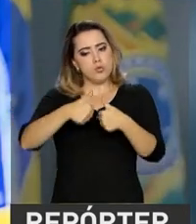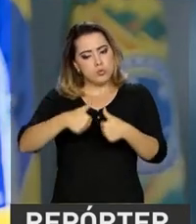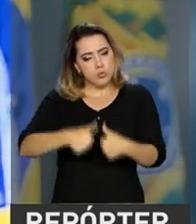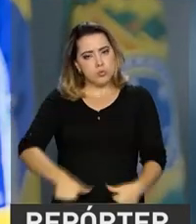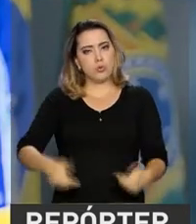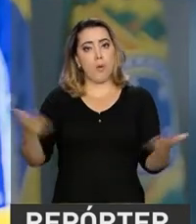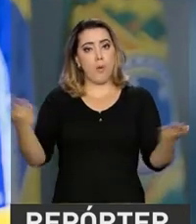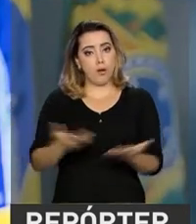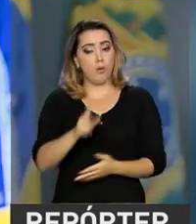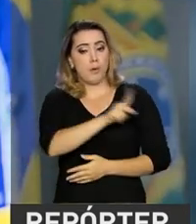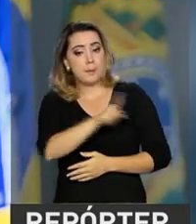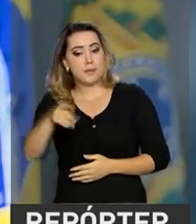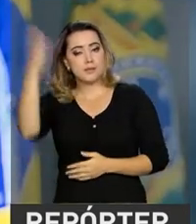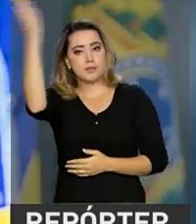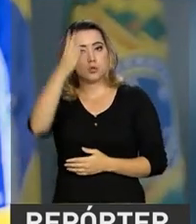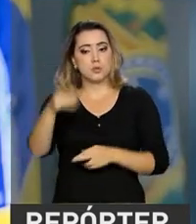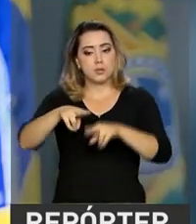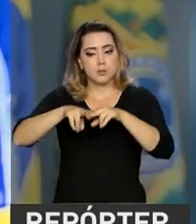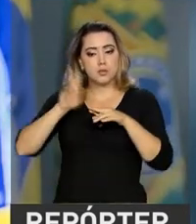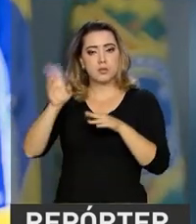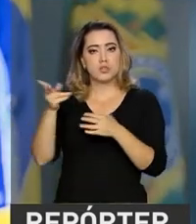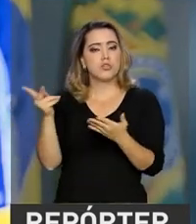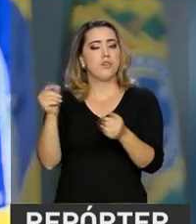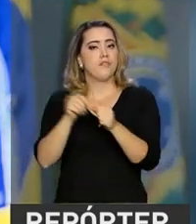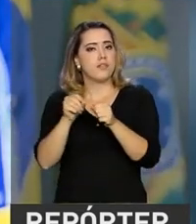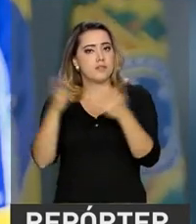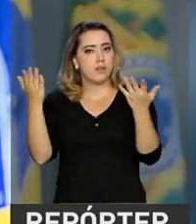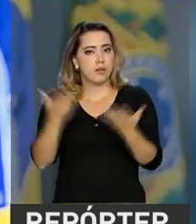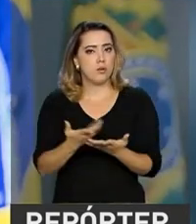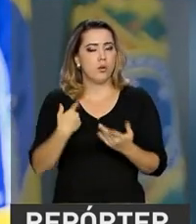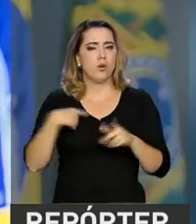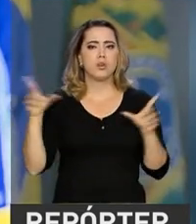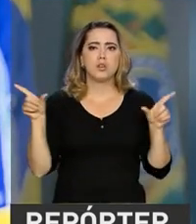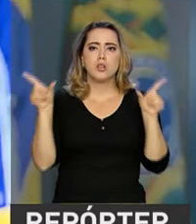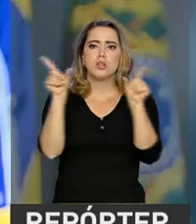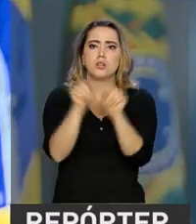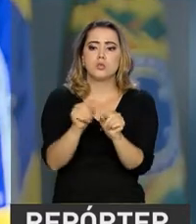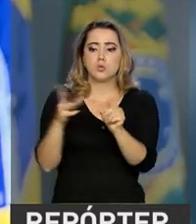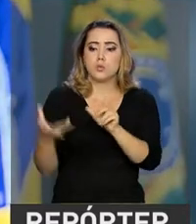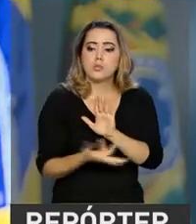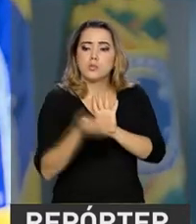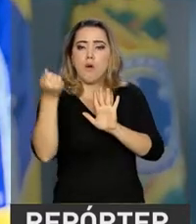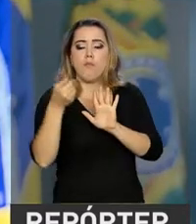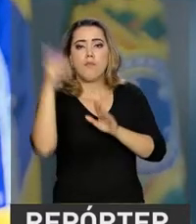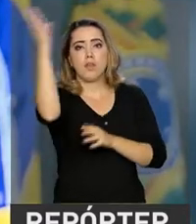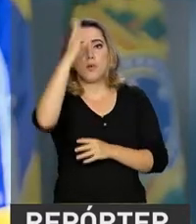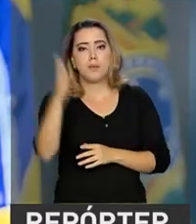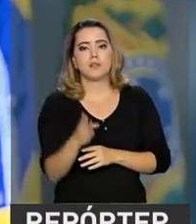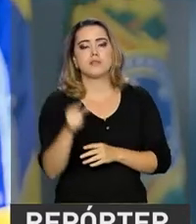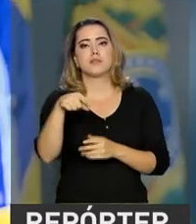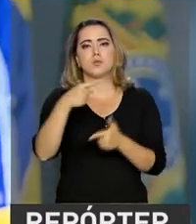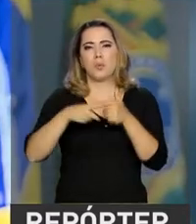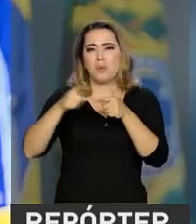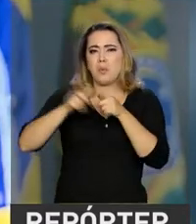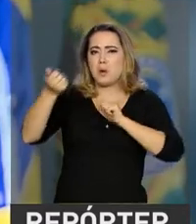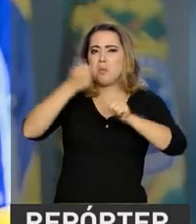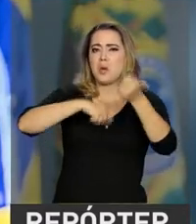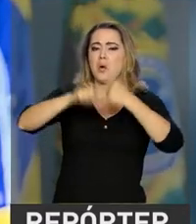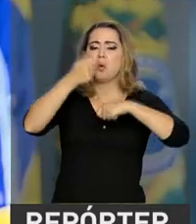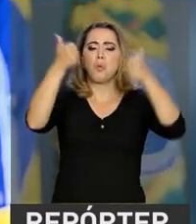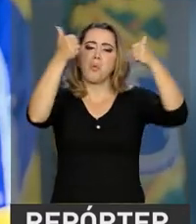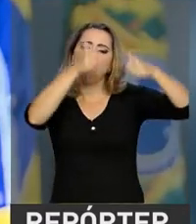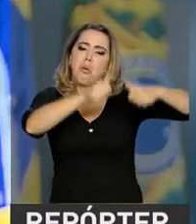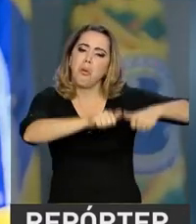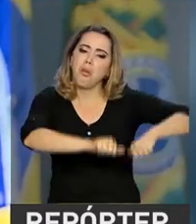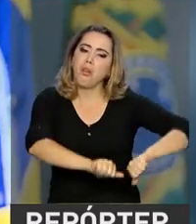República pelo que pude fazer até agora. Em resumo, retirei o país da recessão mais grave de toda a sua história em